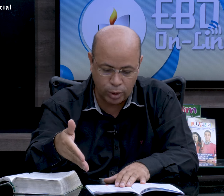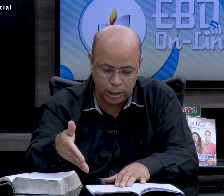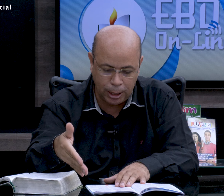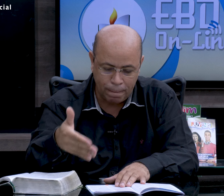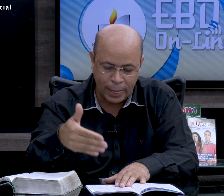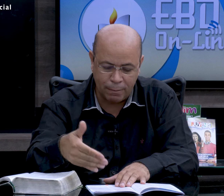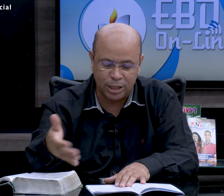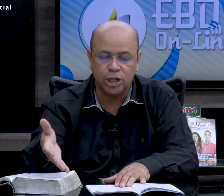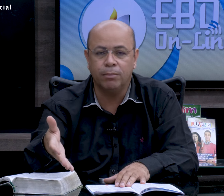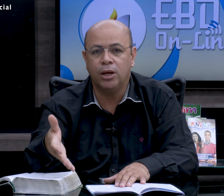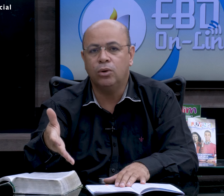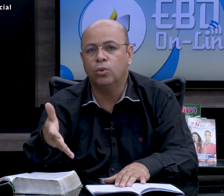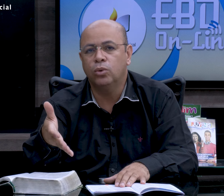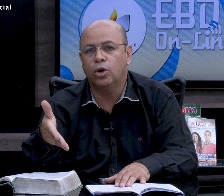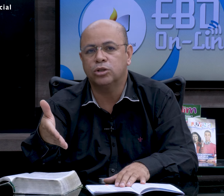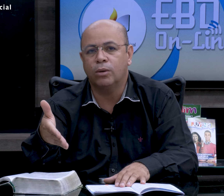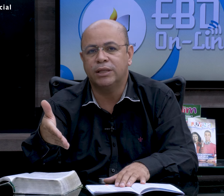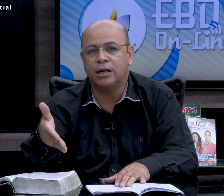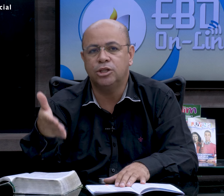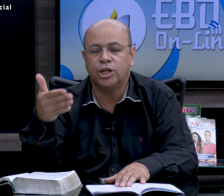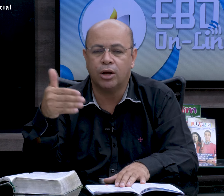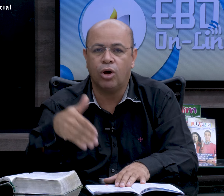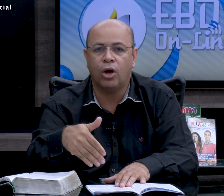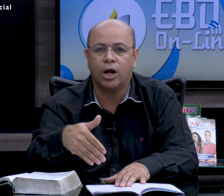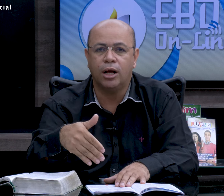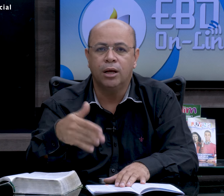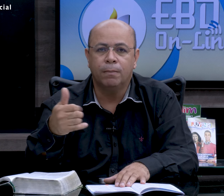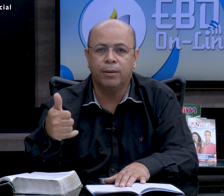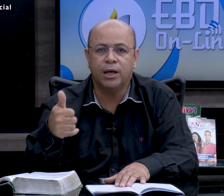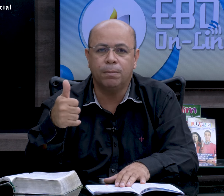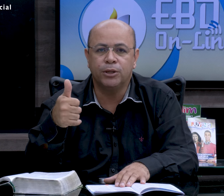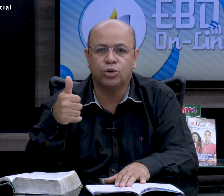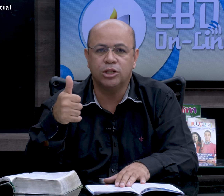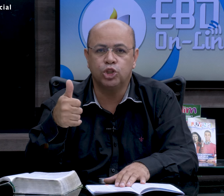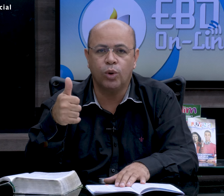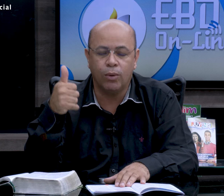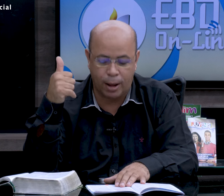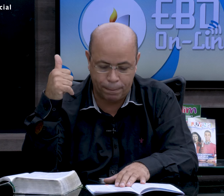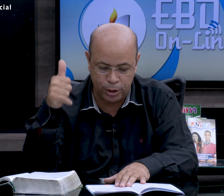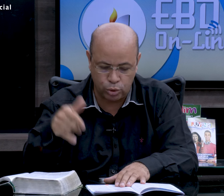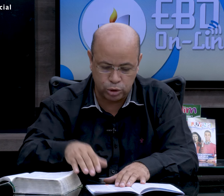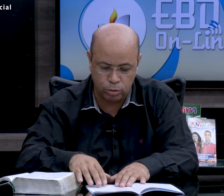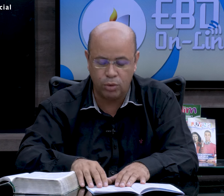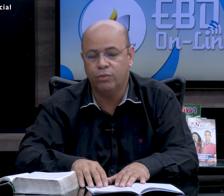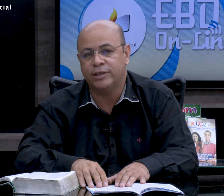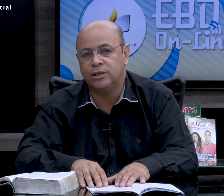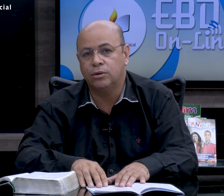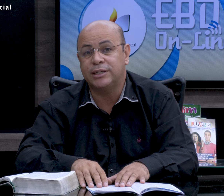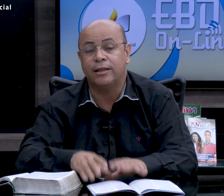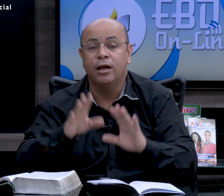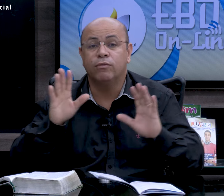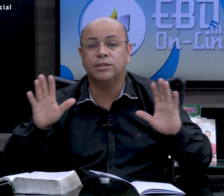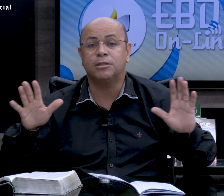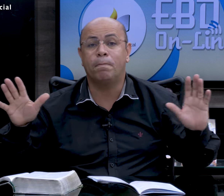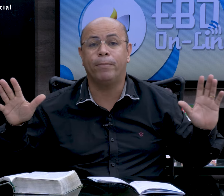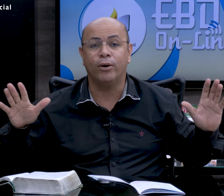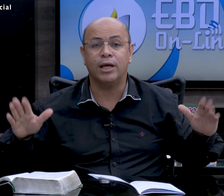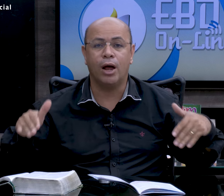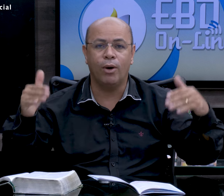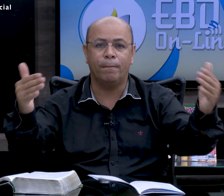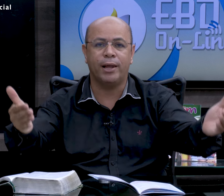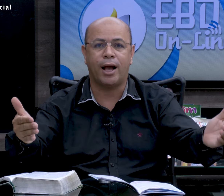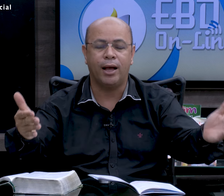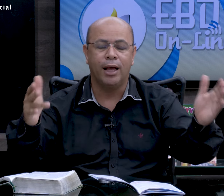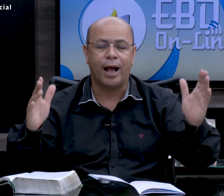citado aqui mas também o nosso comentarista coloca primeira epístola de João Capítulo de número 1 Versículo 7 vocês